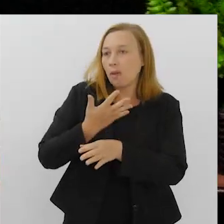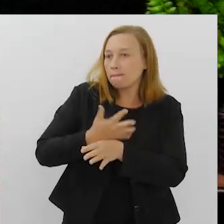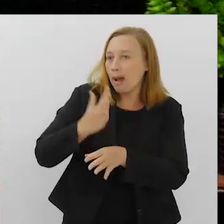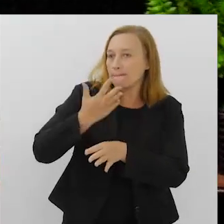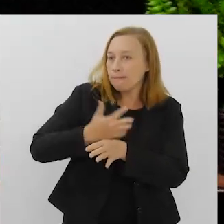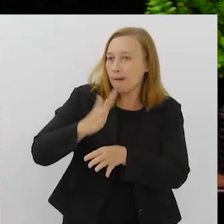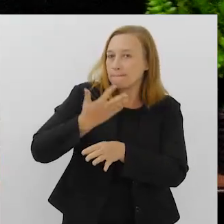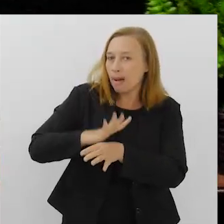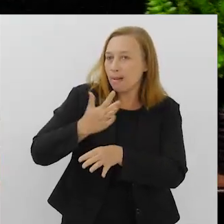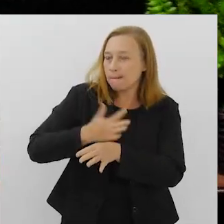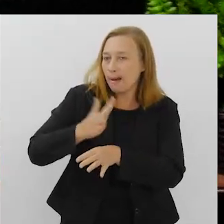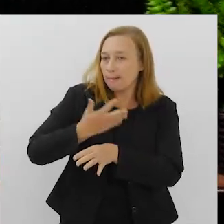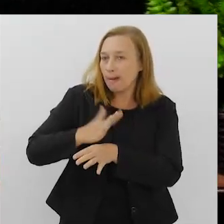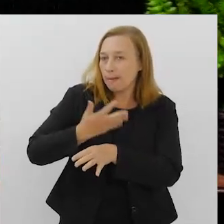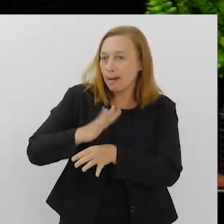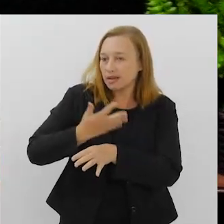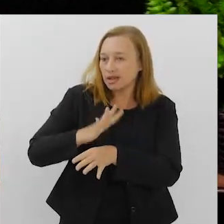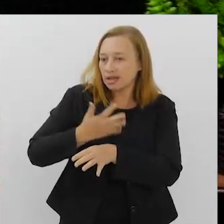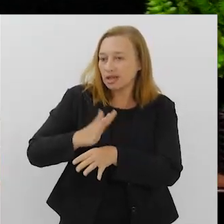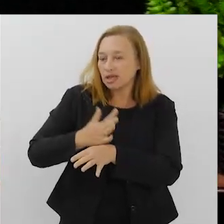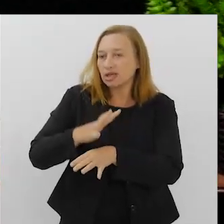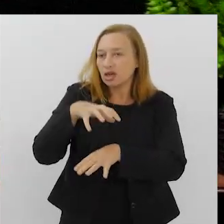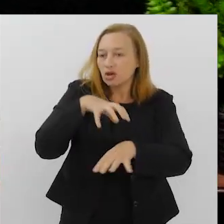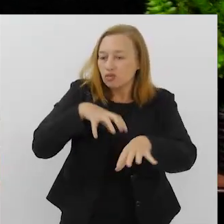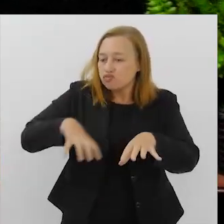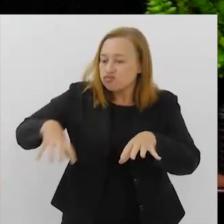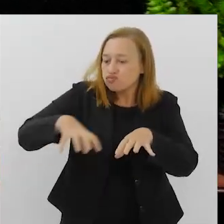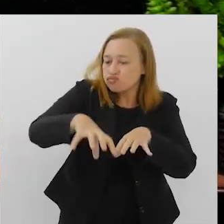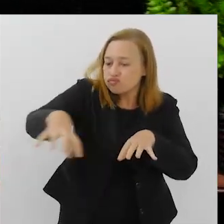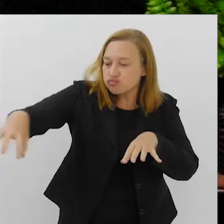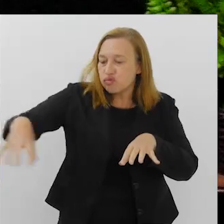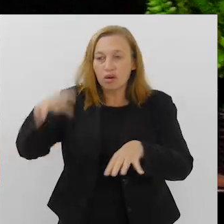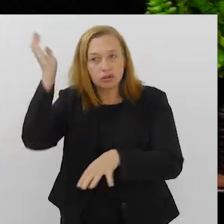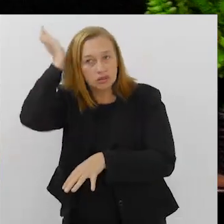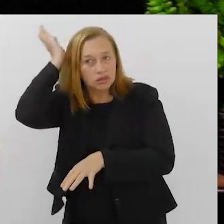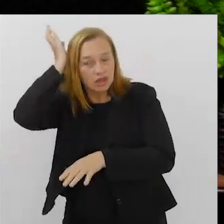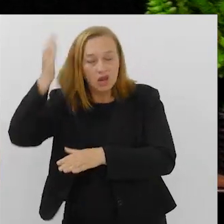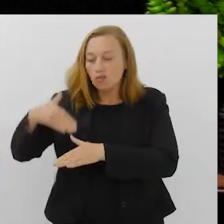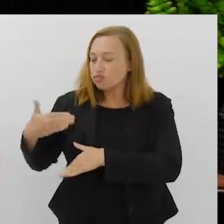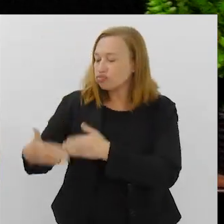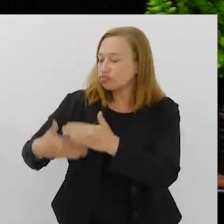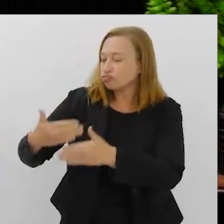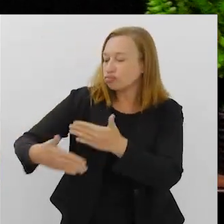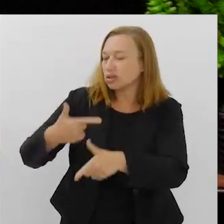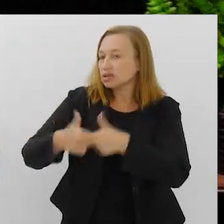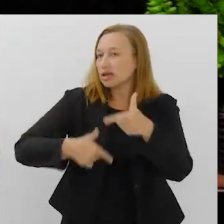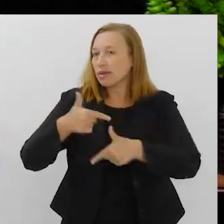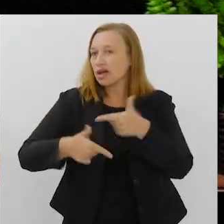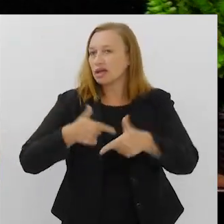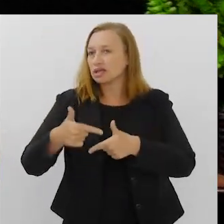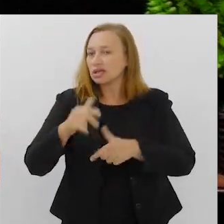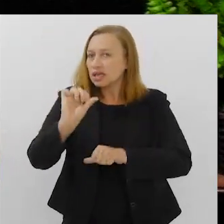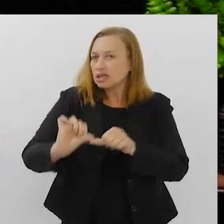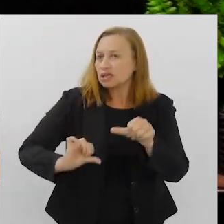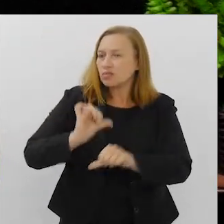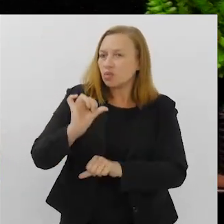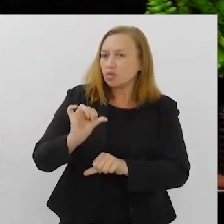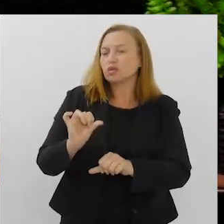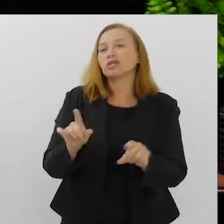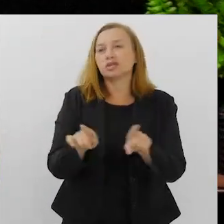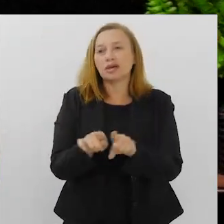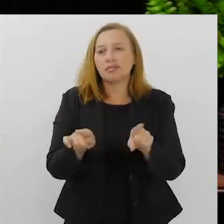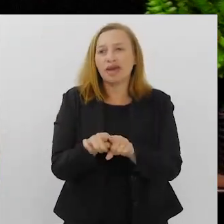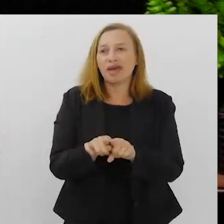prática já está difundida em várias unidades, né? Ao longo dos anos a gente vem trabalhando para que a gente mude esse